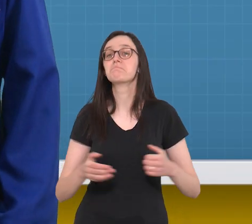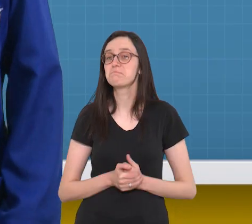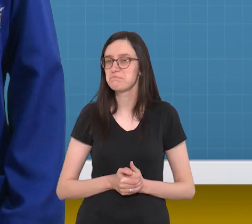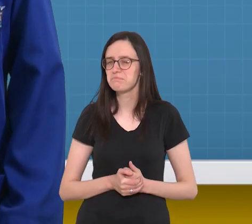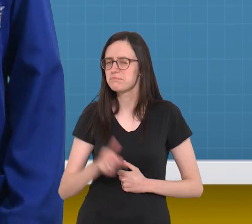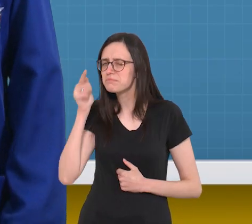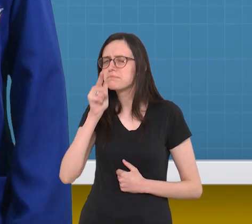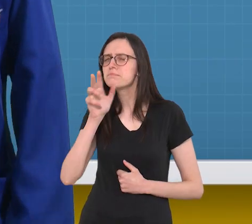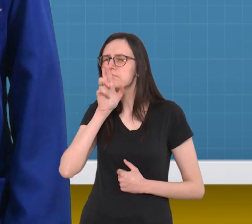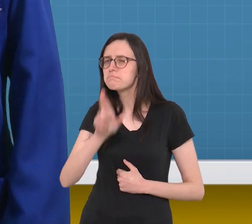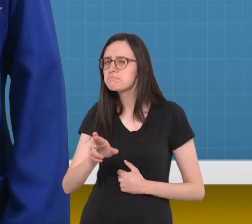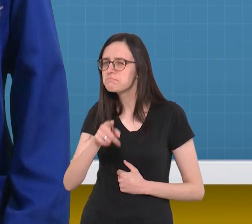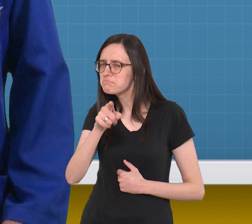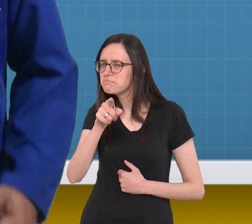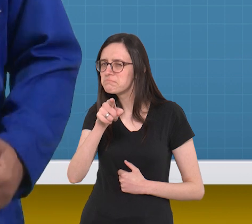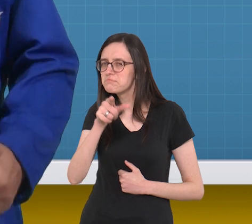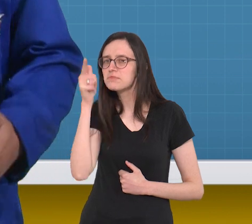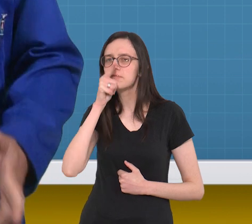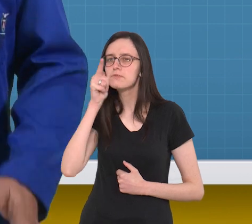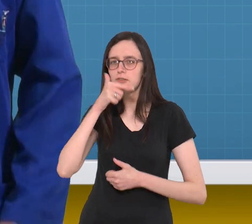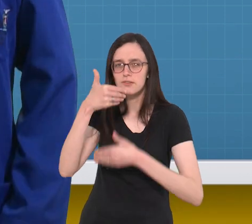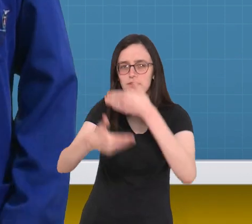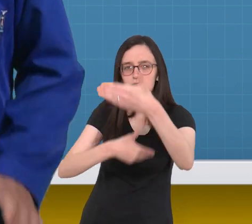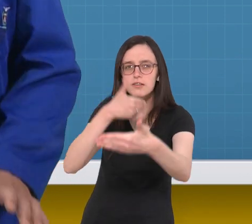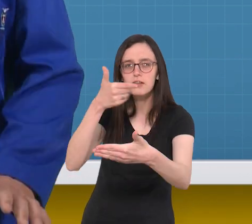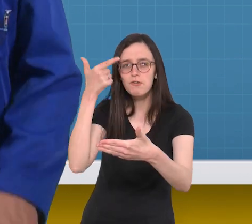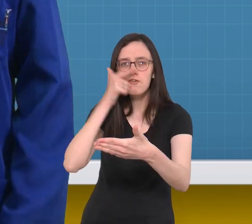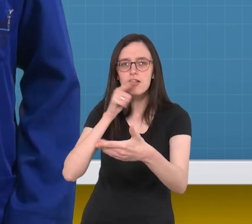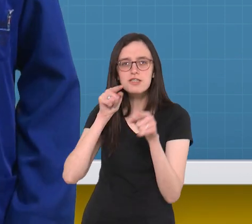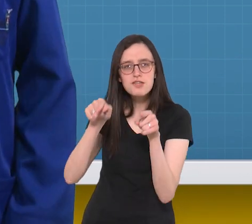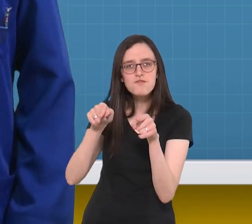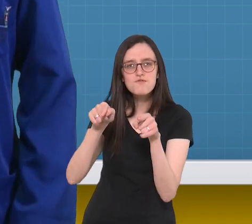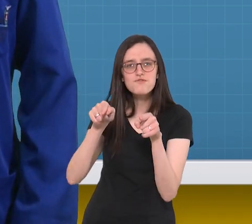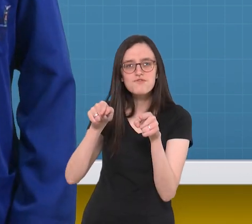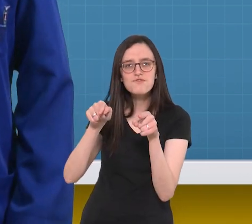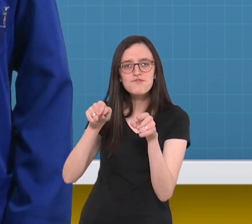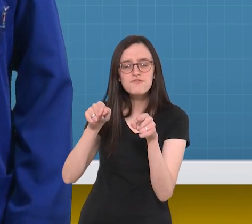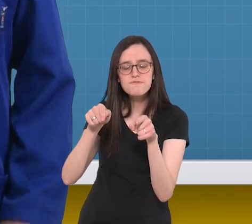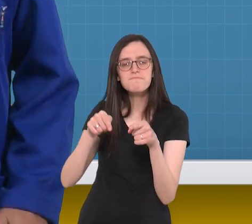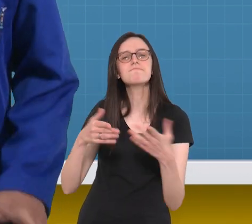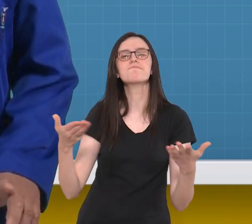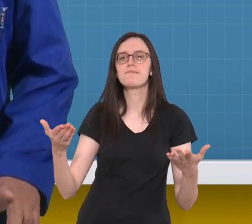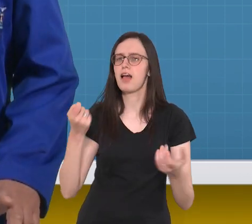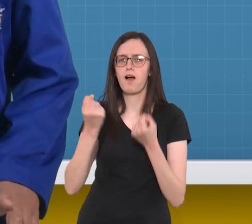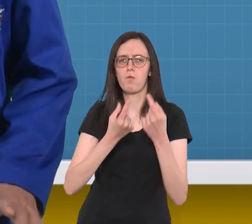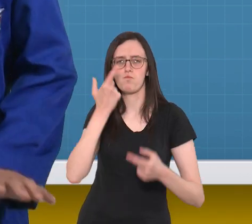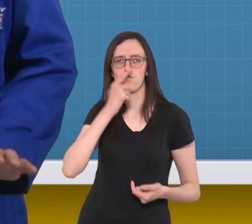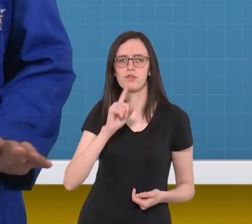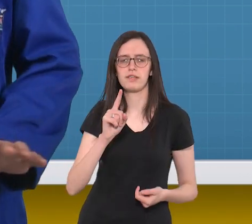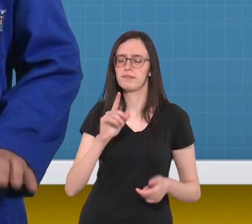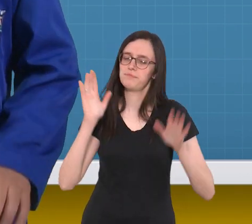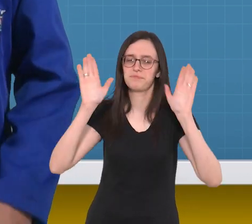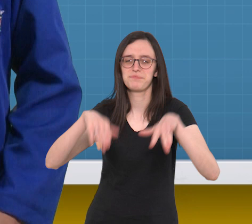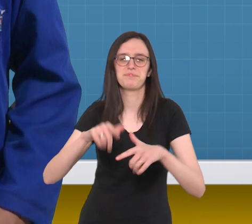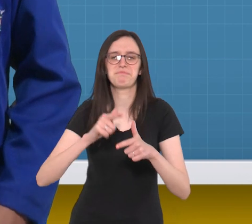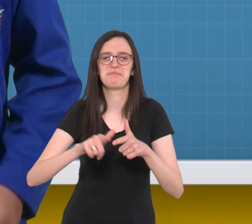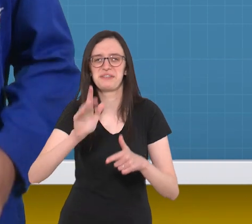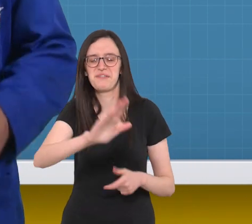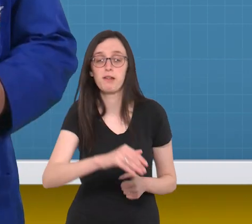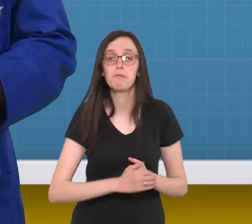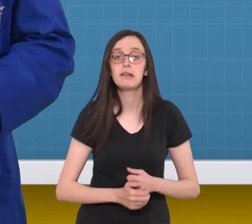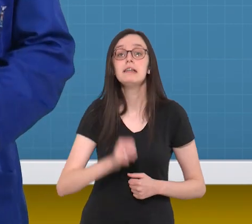E aí, conseguiu resolver? Conseguiu avançar? Teve sucesso nisso? E alguns não tiveram? Não tem